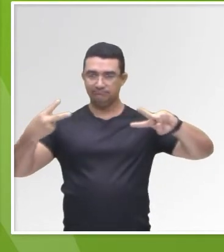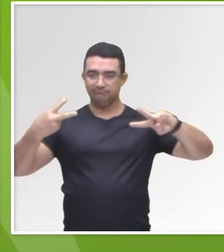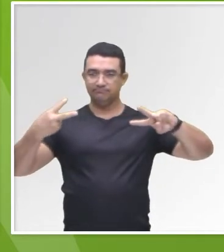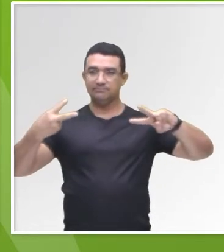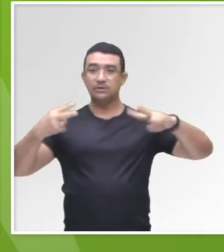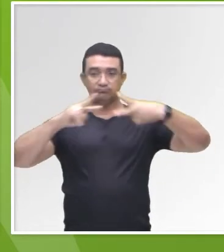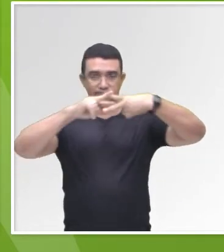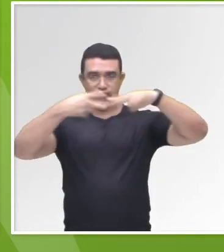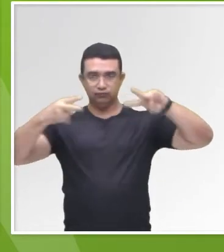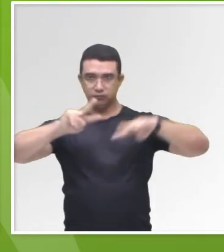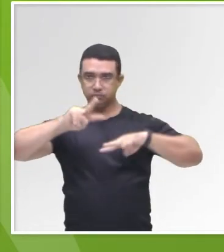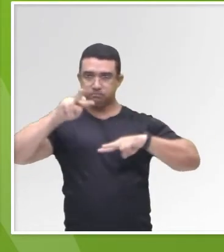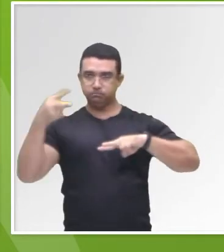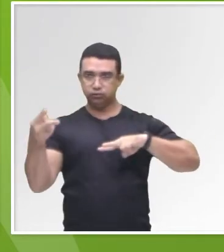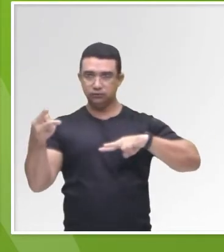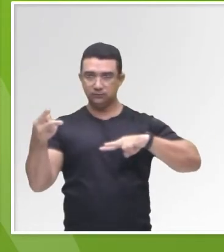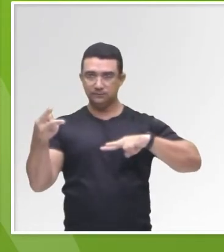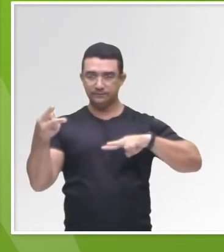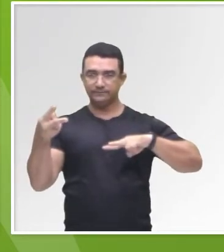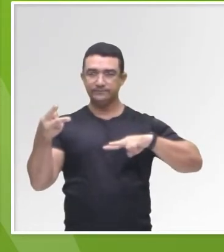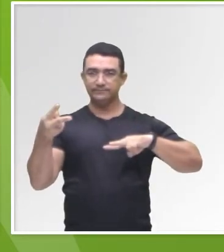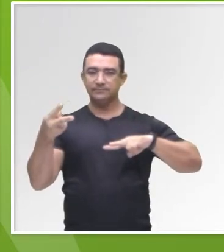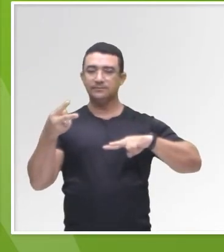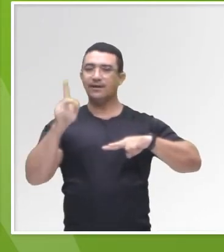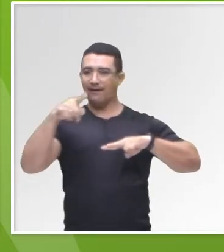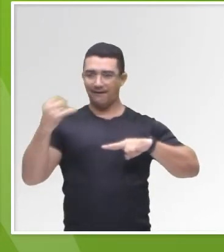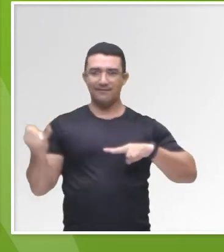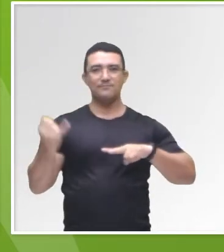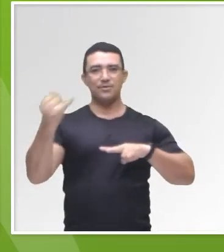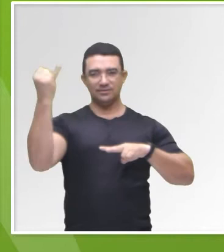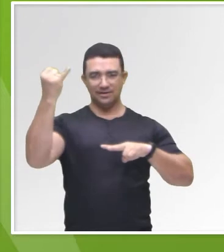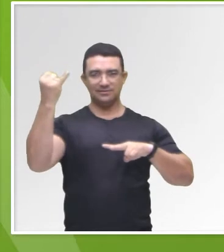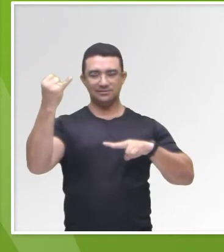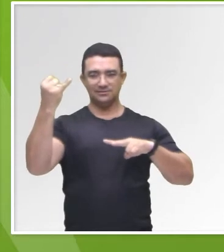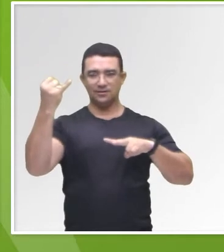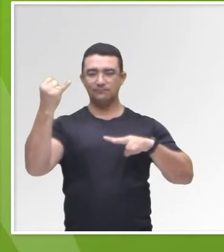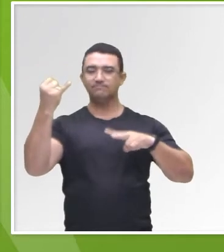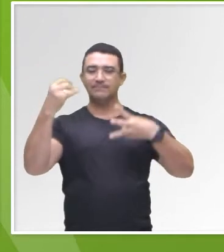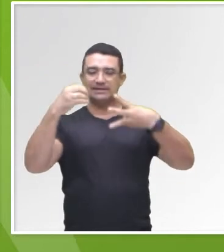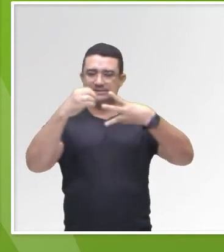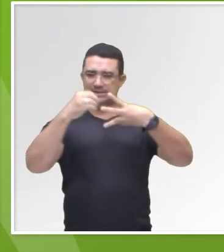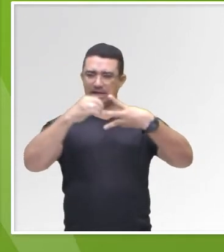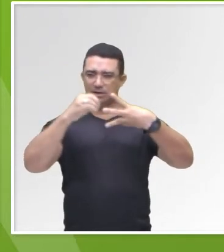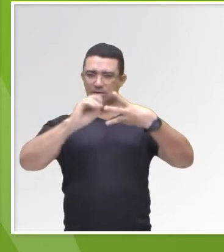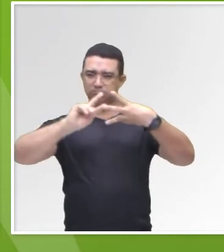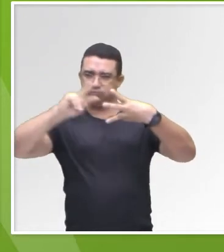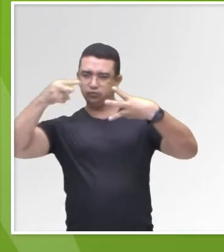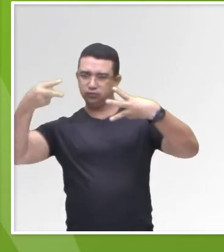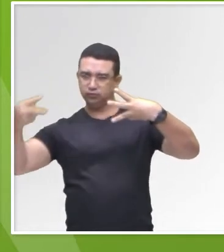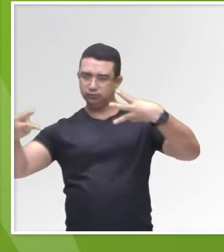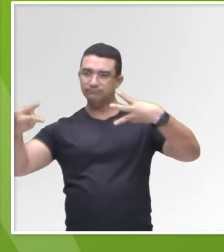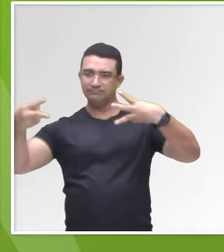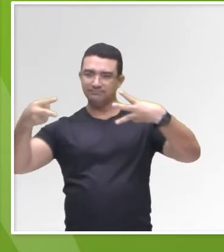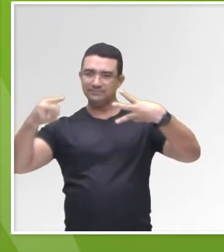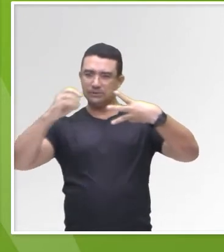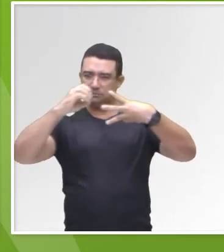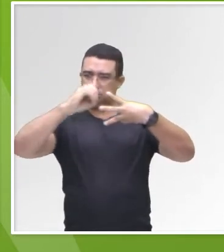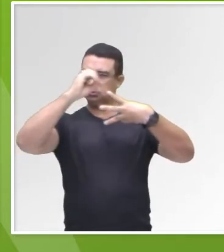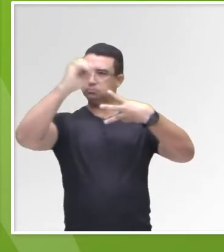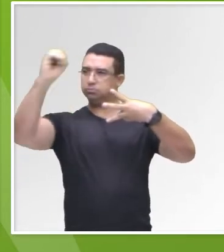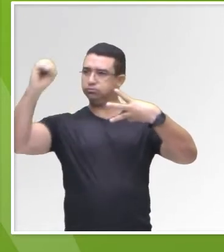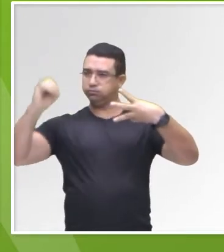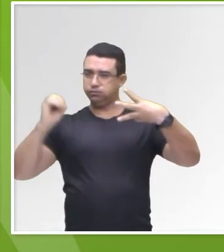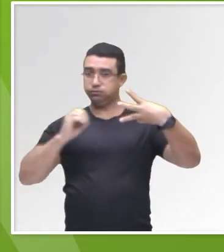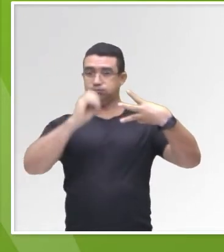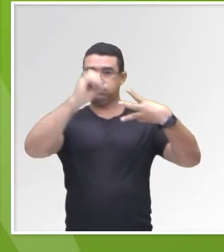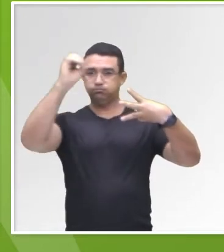que é importante esse DNA se duplicar para que a célula possa se dividir e que cada uma das suas células filhas tenham a